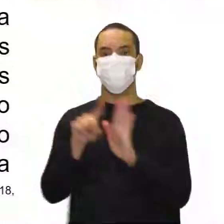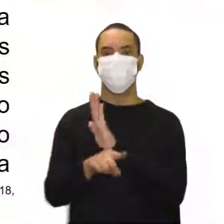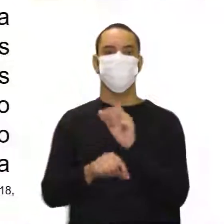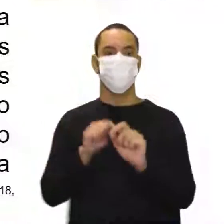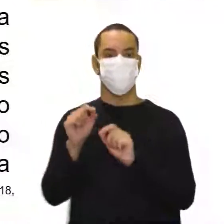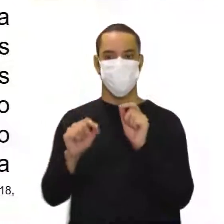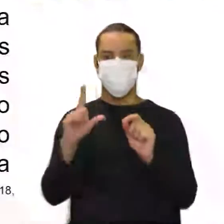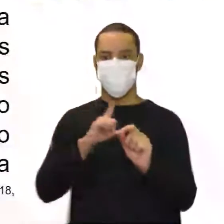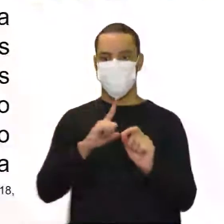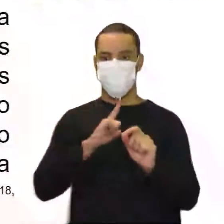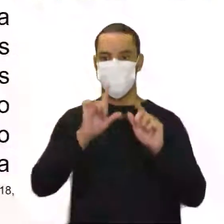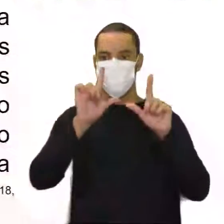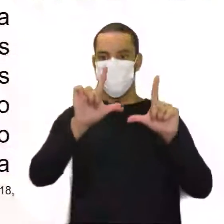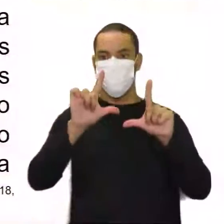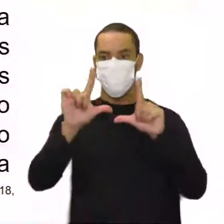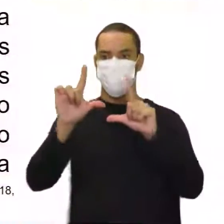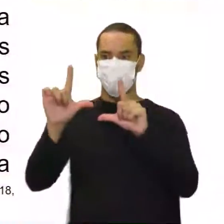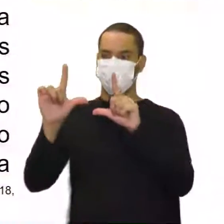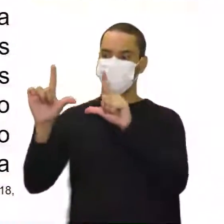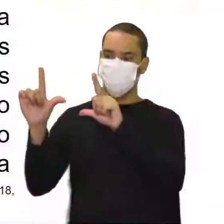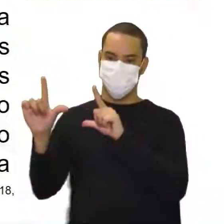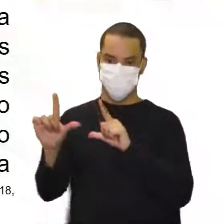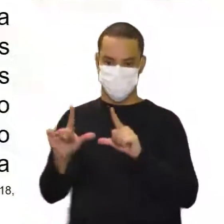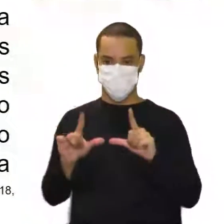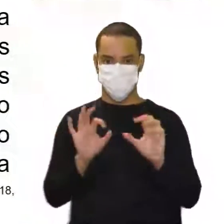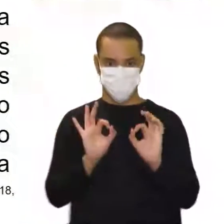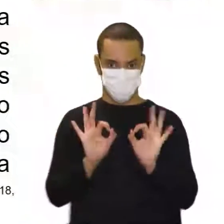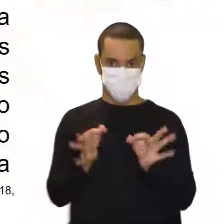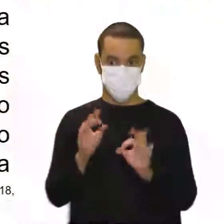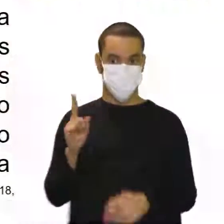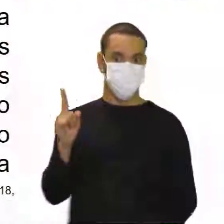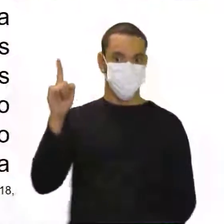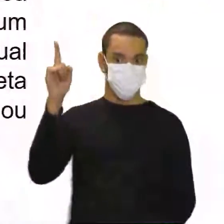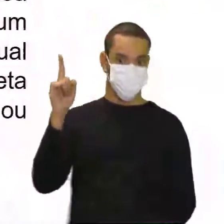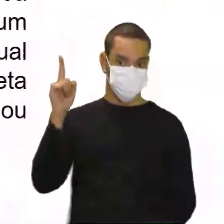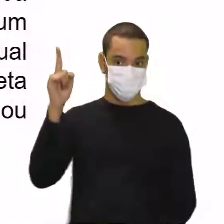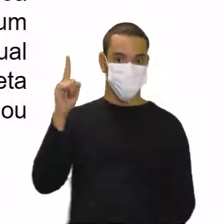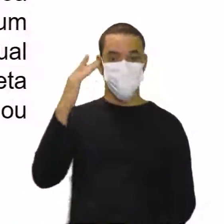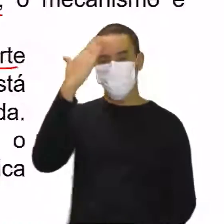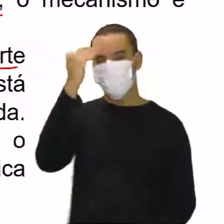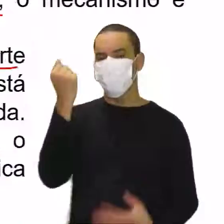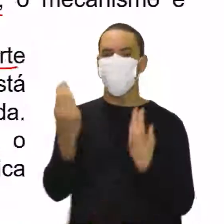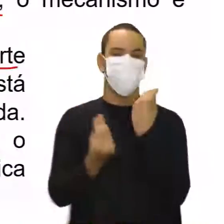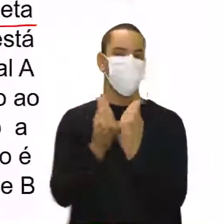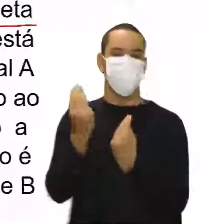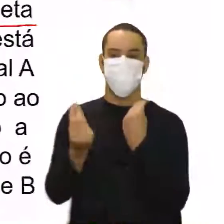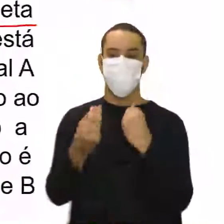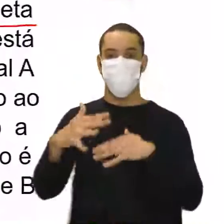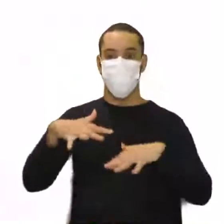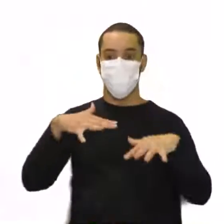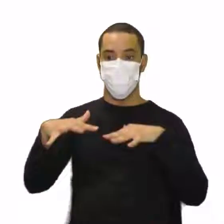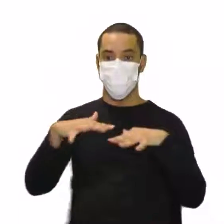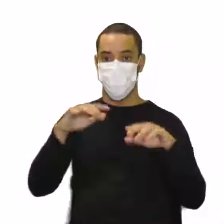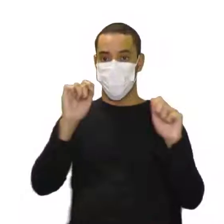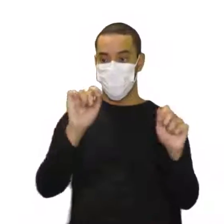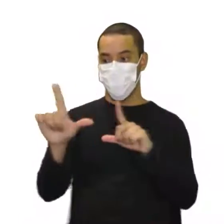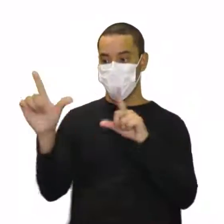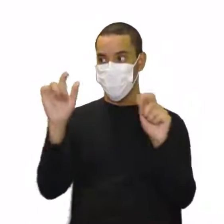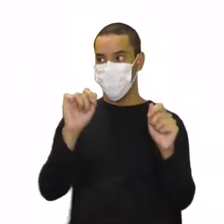essas plaquetinhas montadas, né? Então, para saber como vai movimentar,